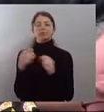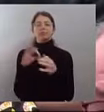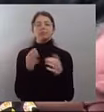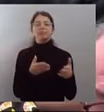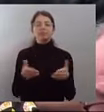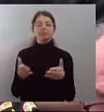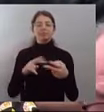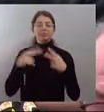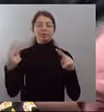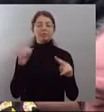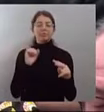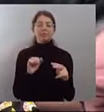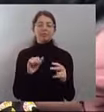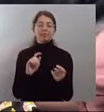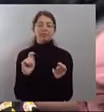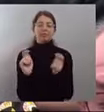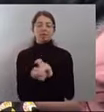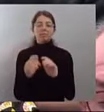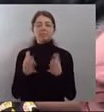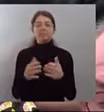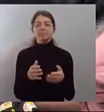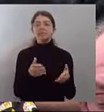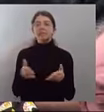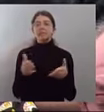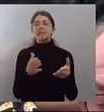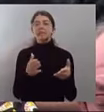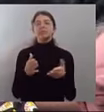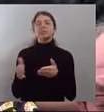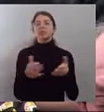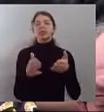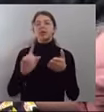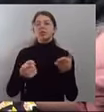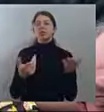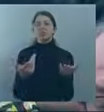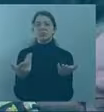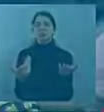desenhada pelo município. Ora, de que linhas estratégicas estamos a falar? Disse.